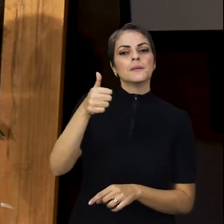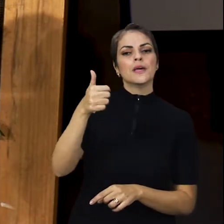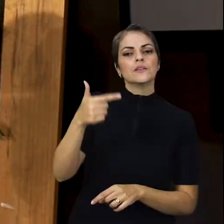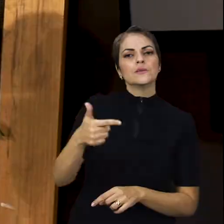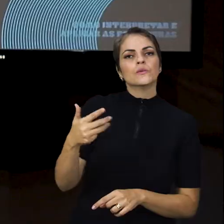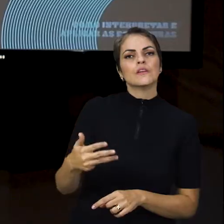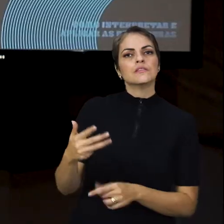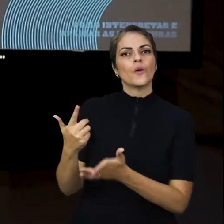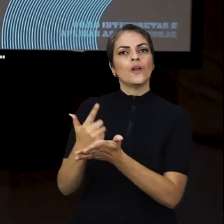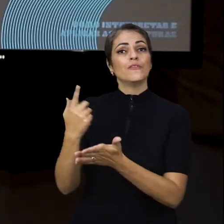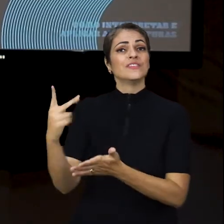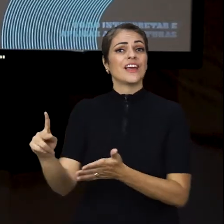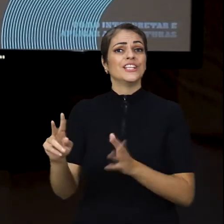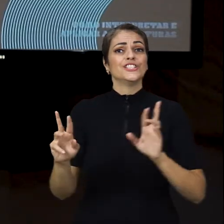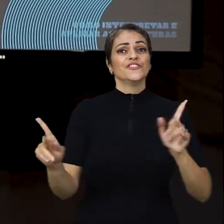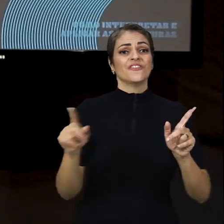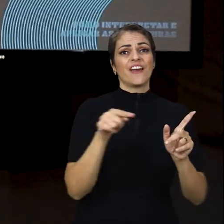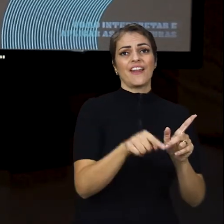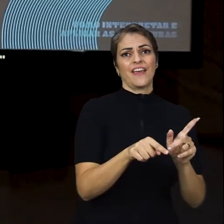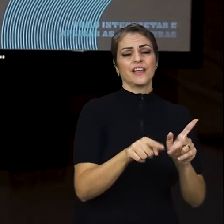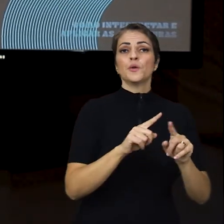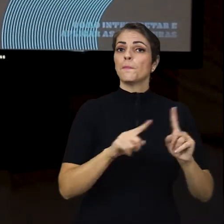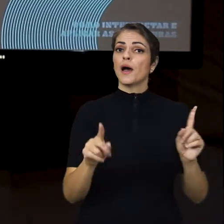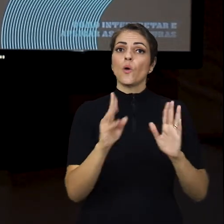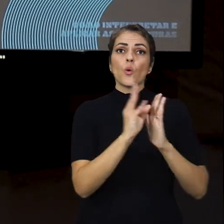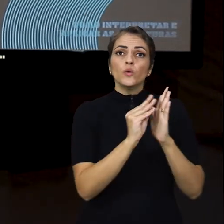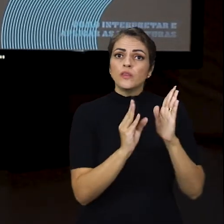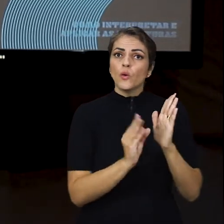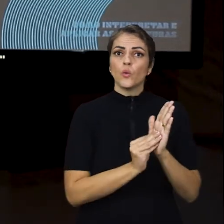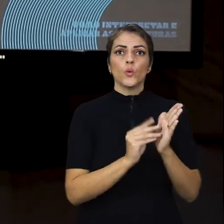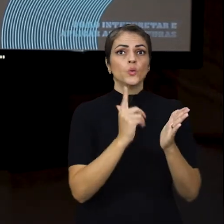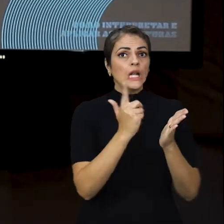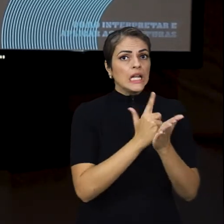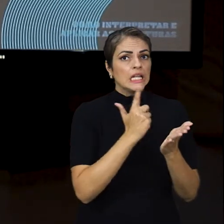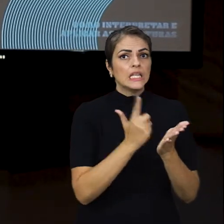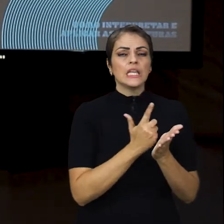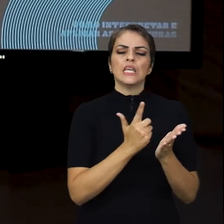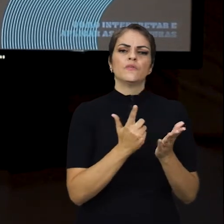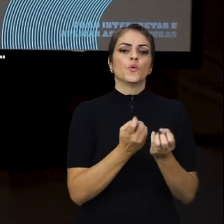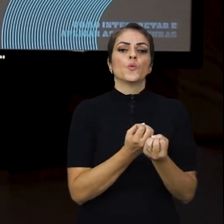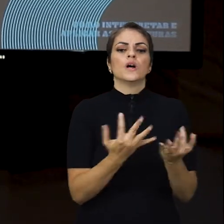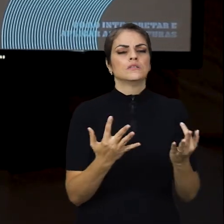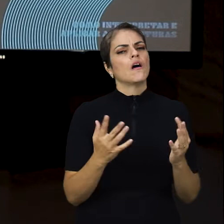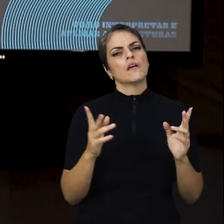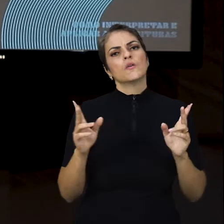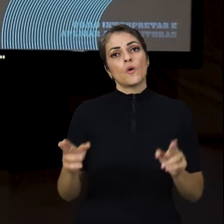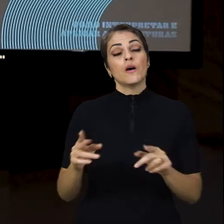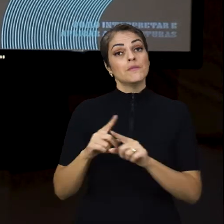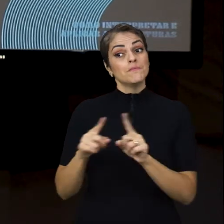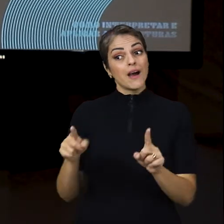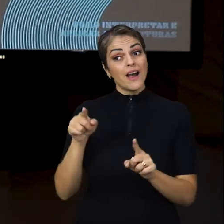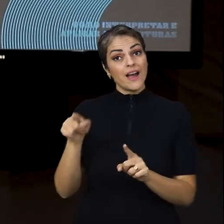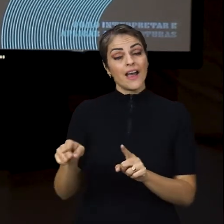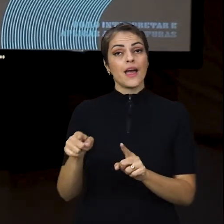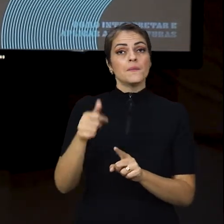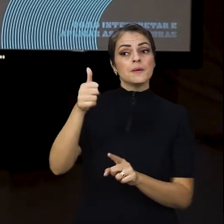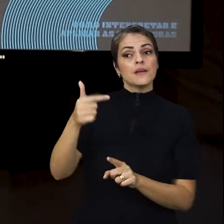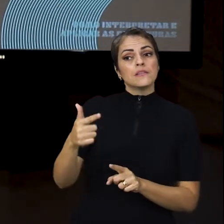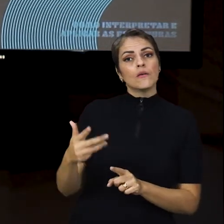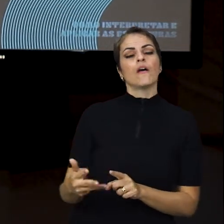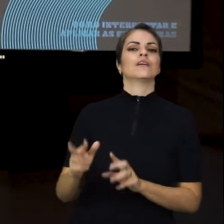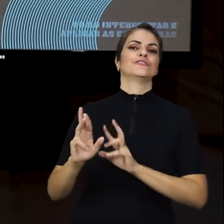é diferente. Não o conteúdo ou quais livros compõem, mas apenas a sequência e a ordem desses livros é diferente.